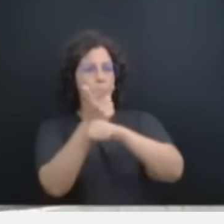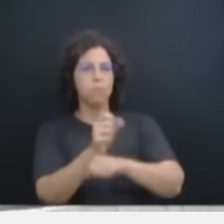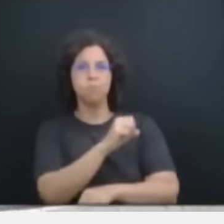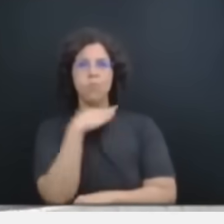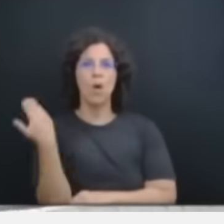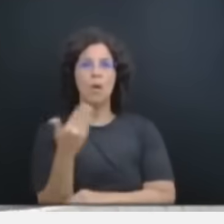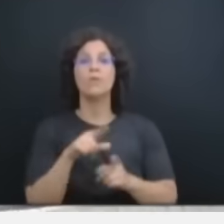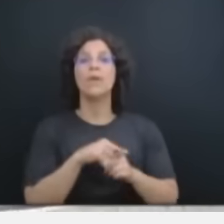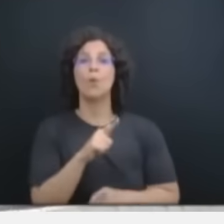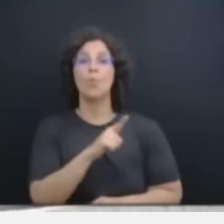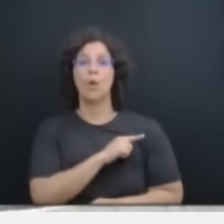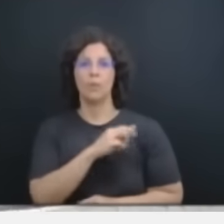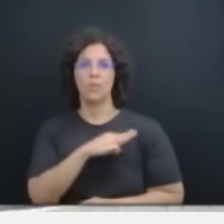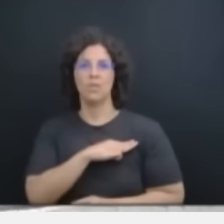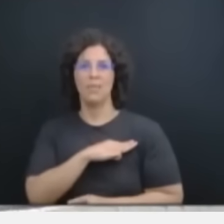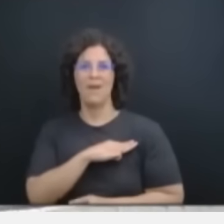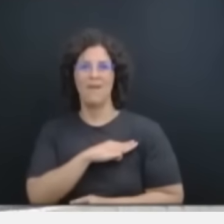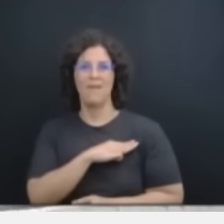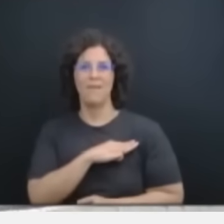guarda